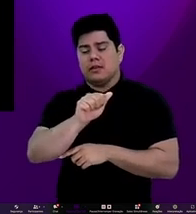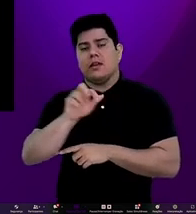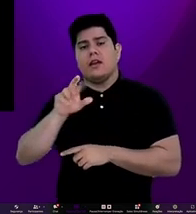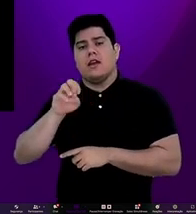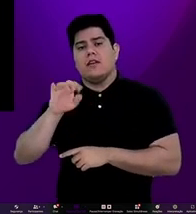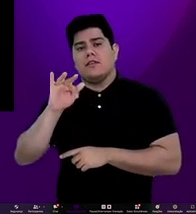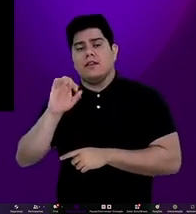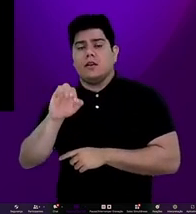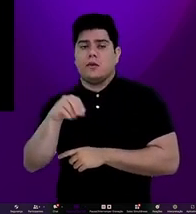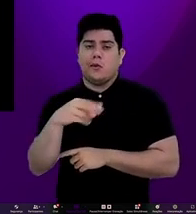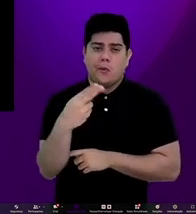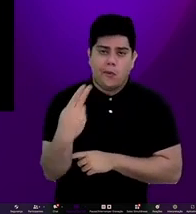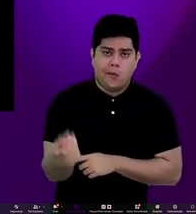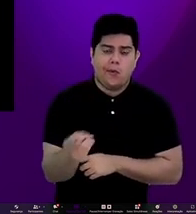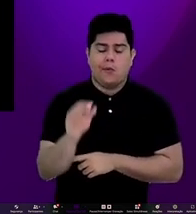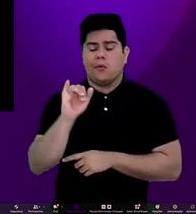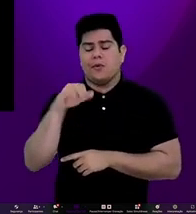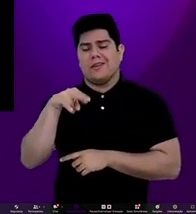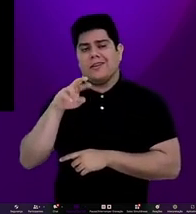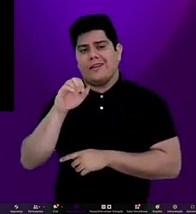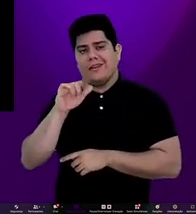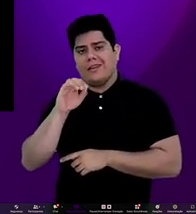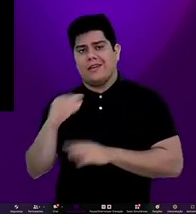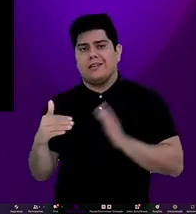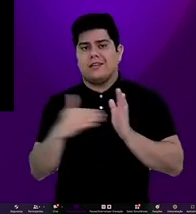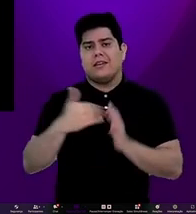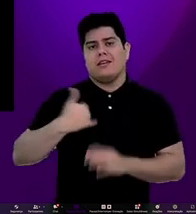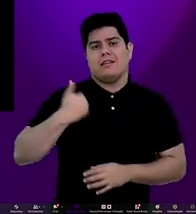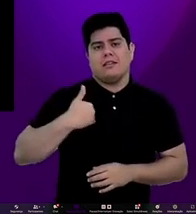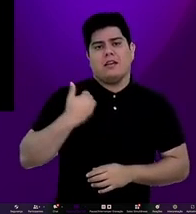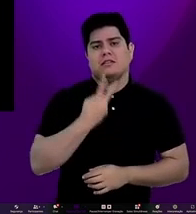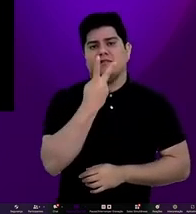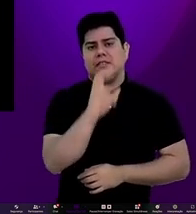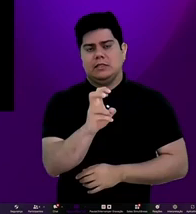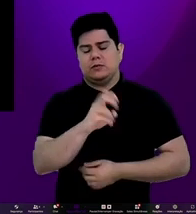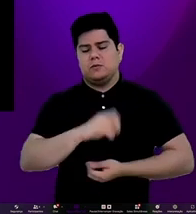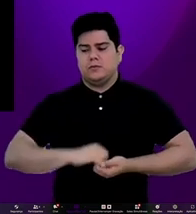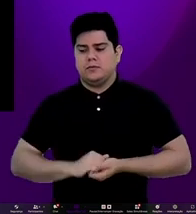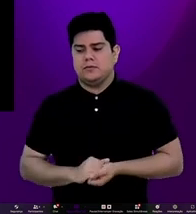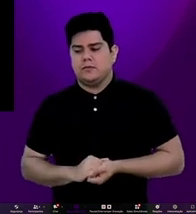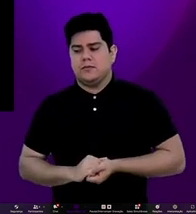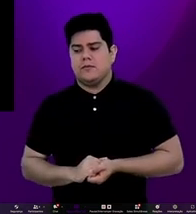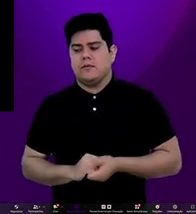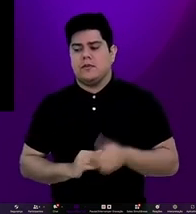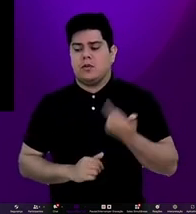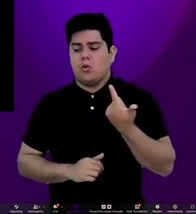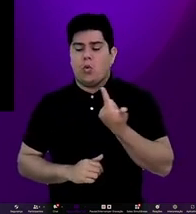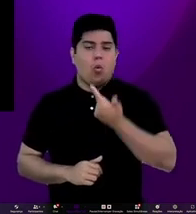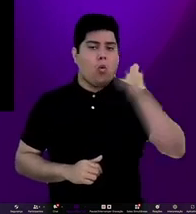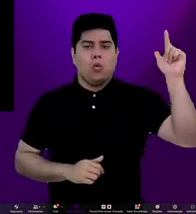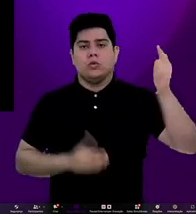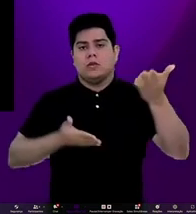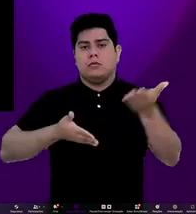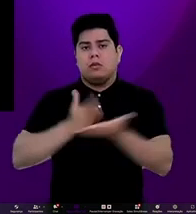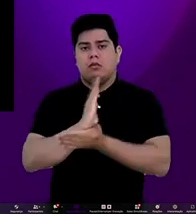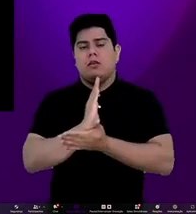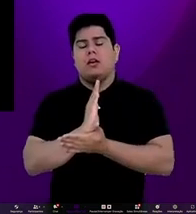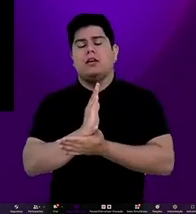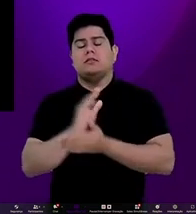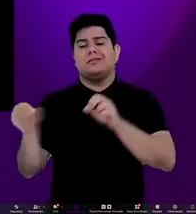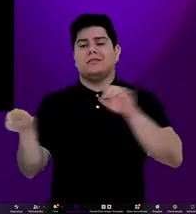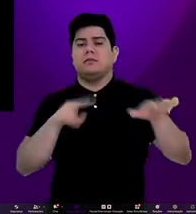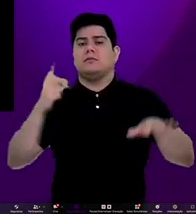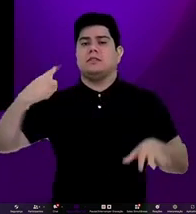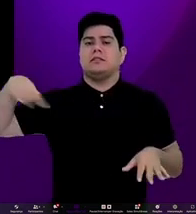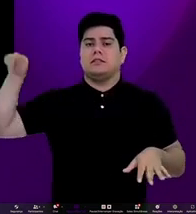recaída para pacientes até a idade de 25 anos. O outro produto que acabou de ser aprovado na semana